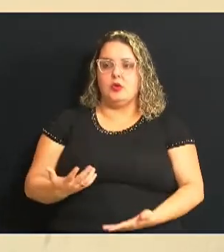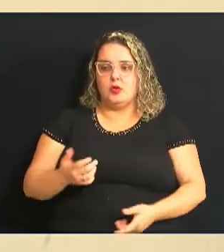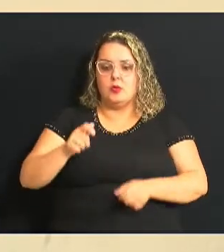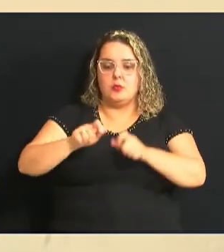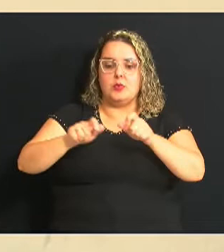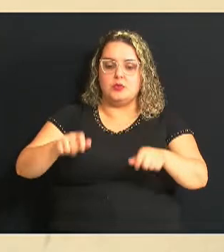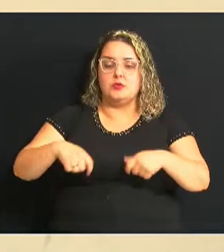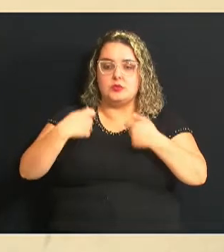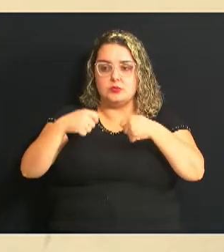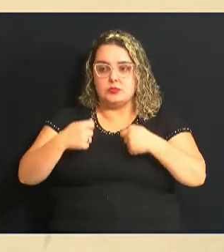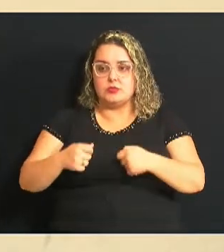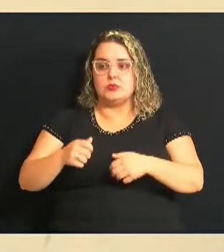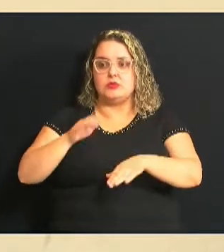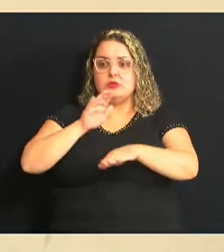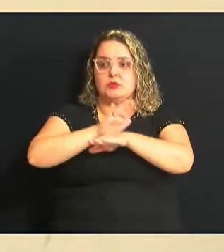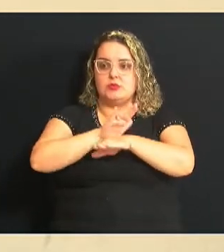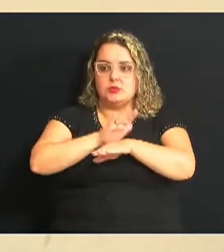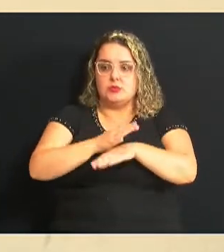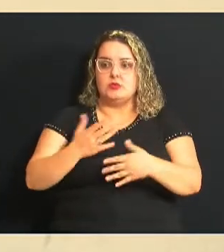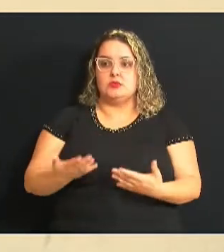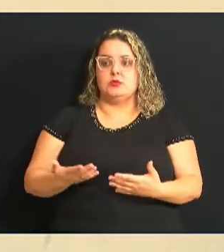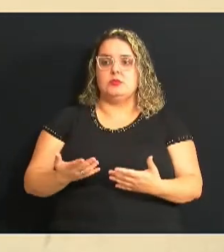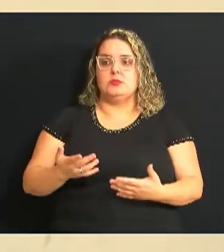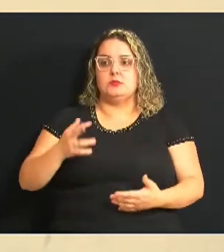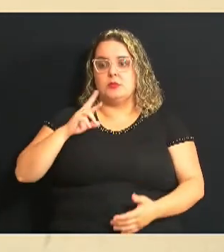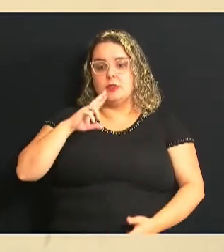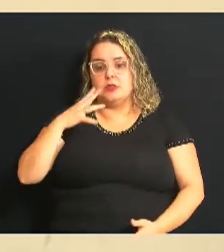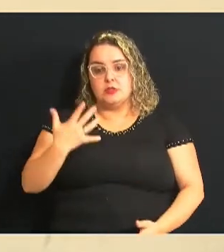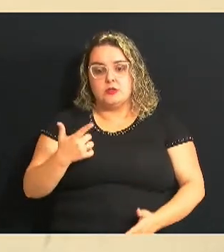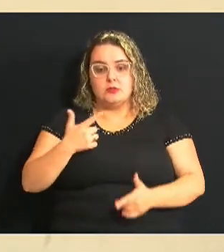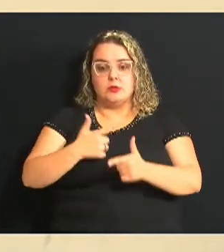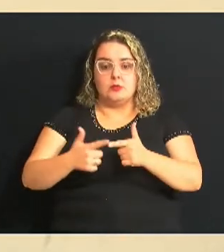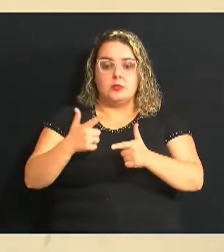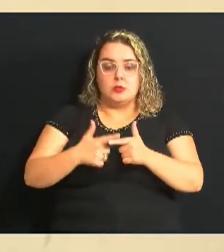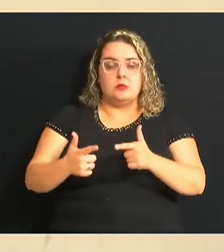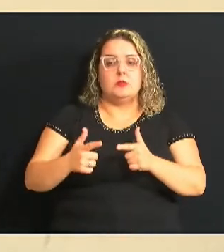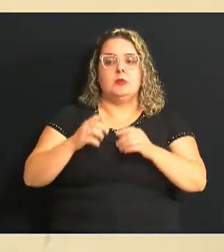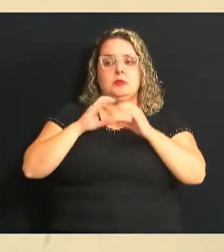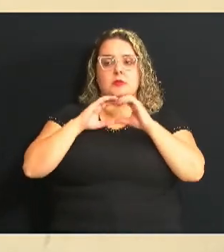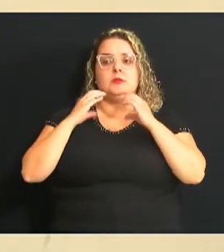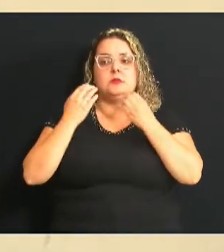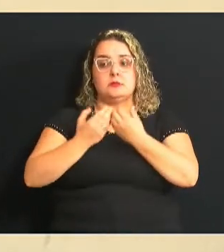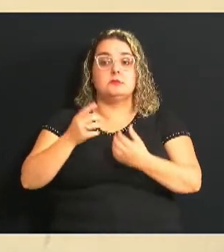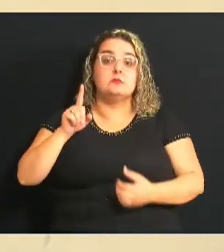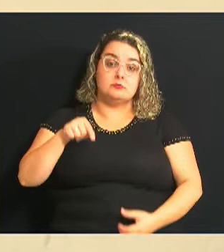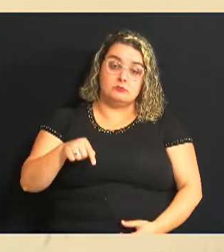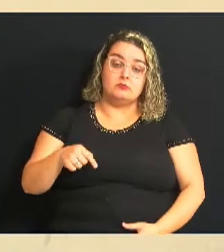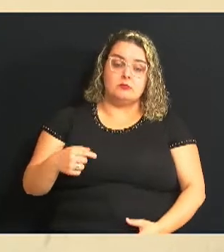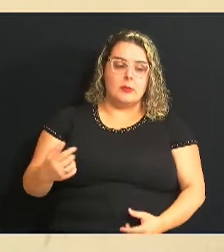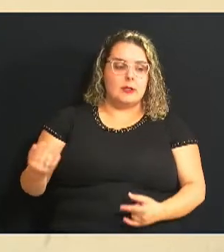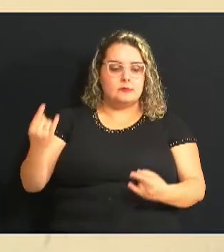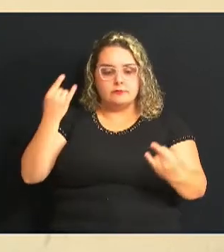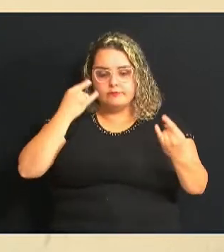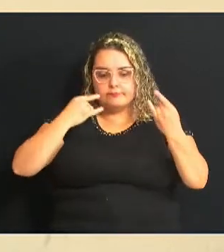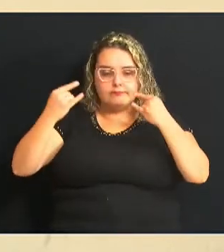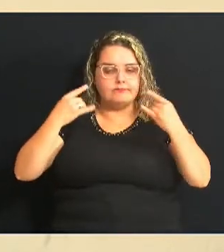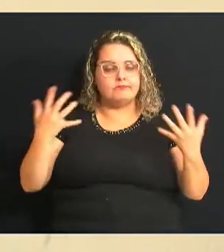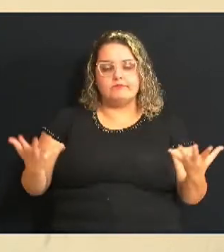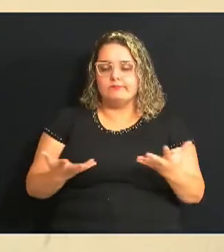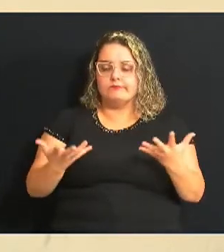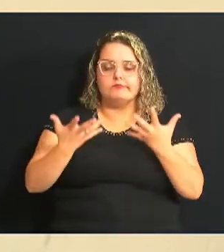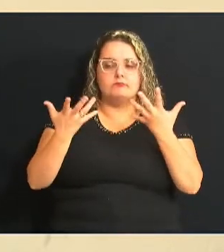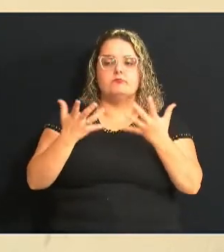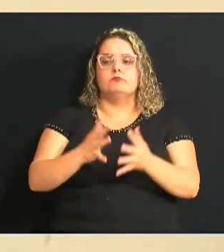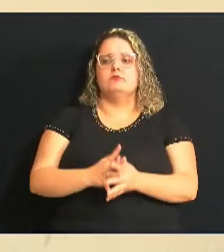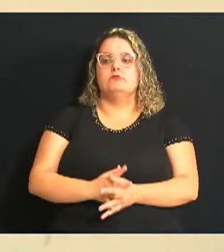precisam de um auxílio para resolver problemas da comunidade, é algo muito inspirador.